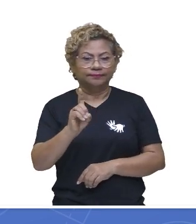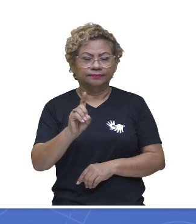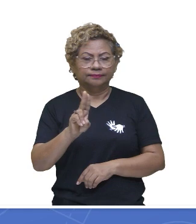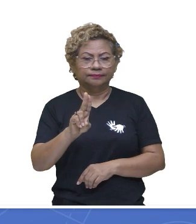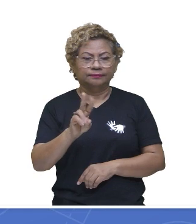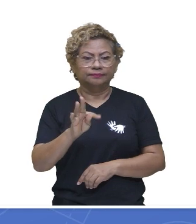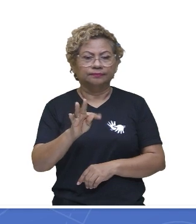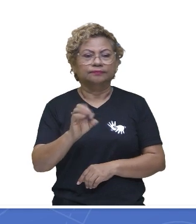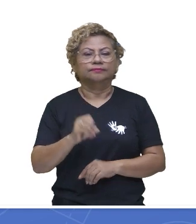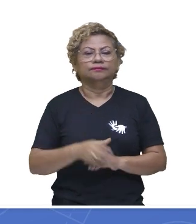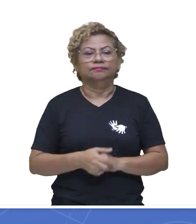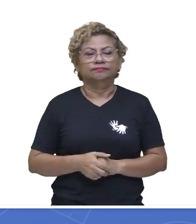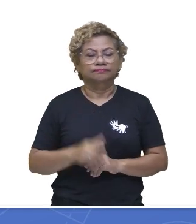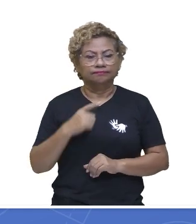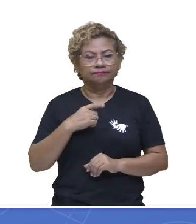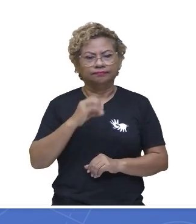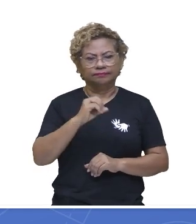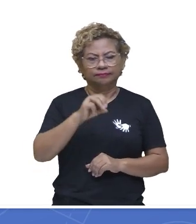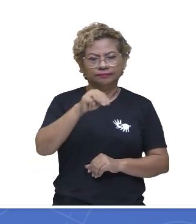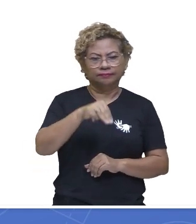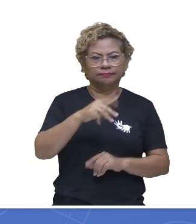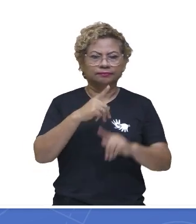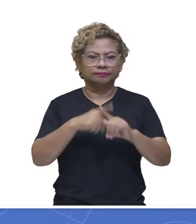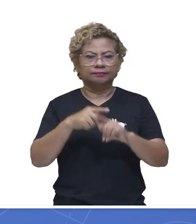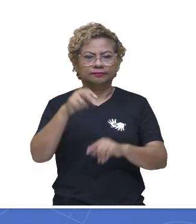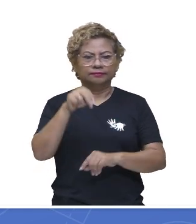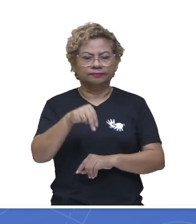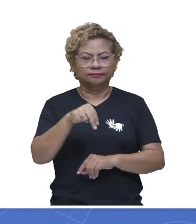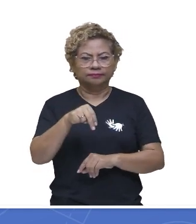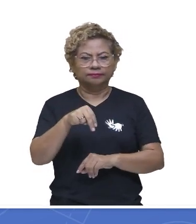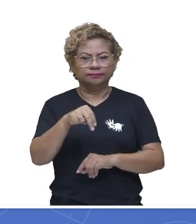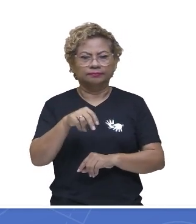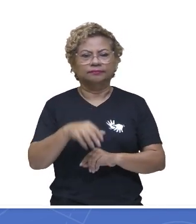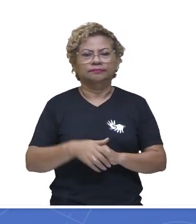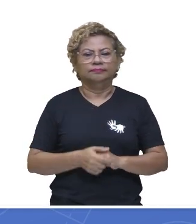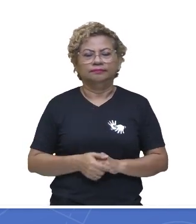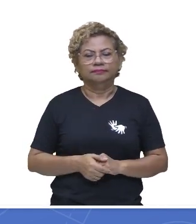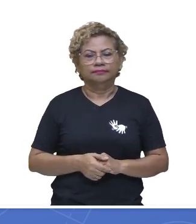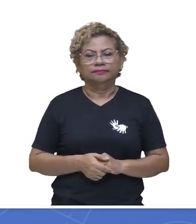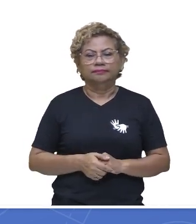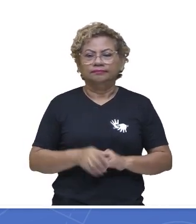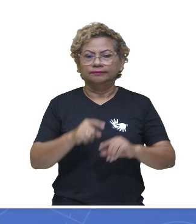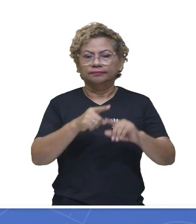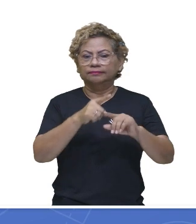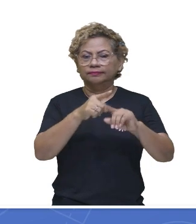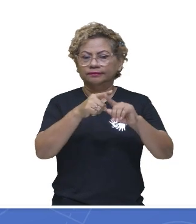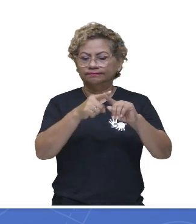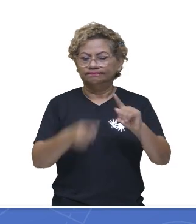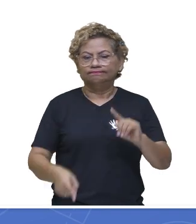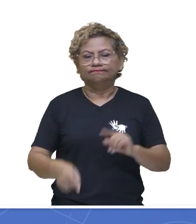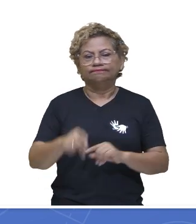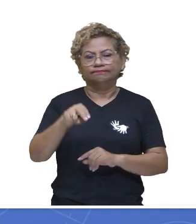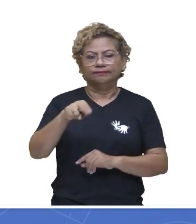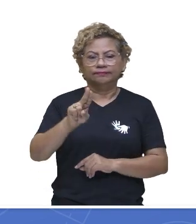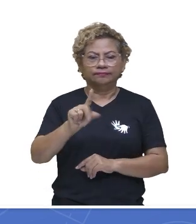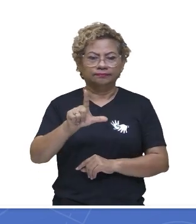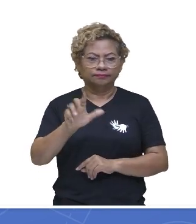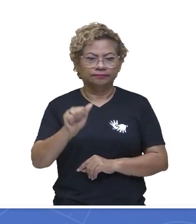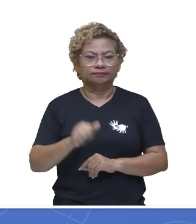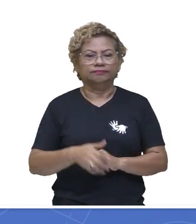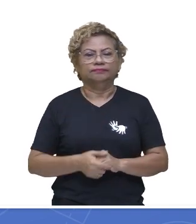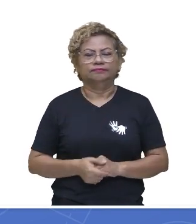M, 0, né, M por N, uma matriz nula em que A vezes B é igual a 0. Tá? A